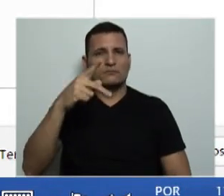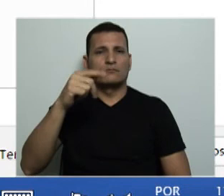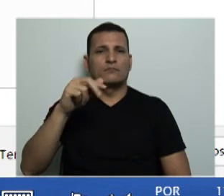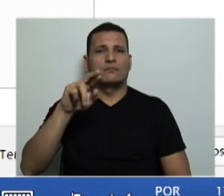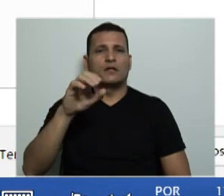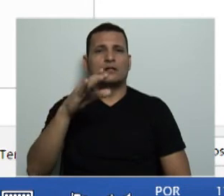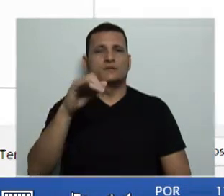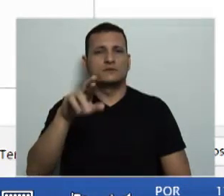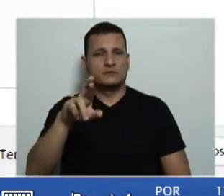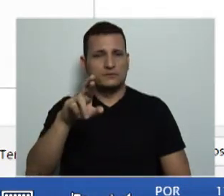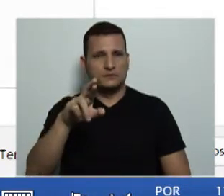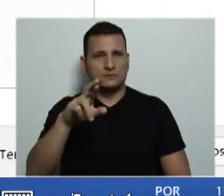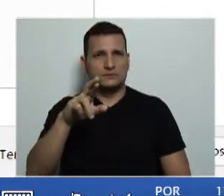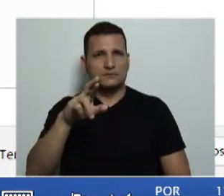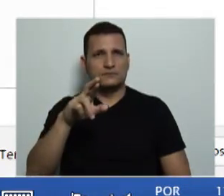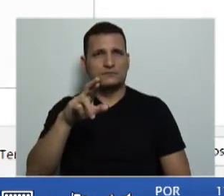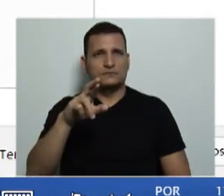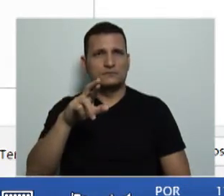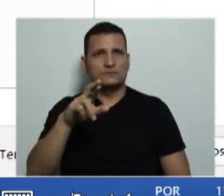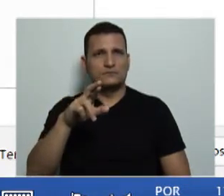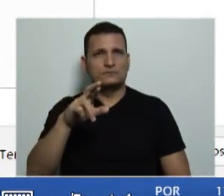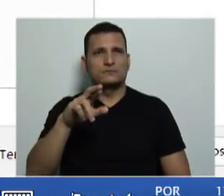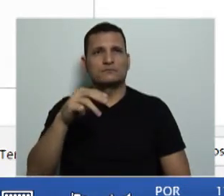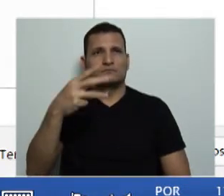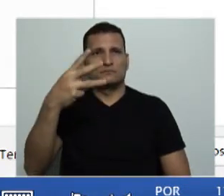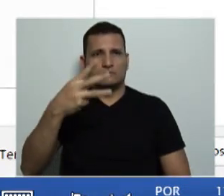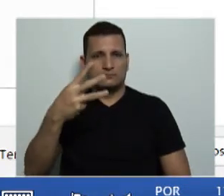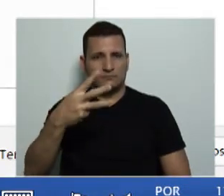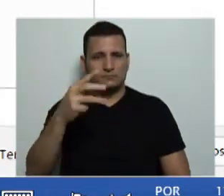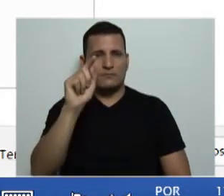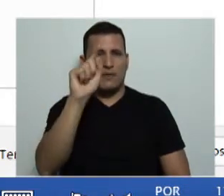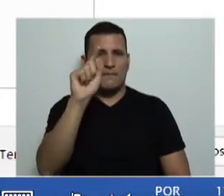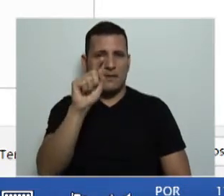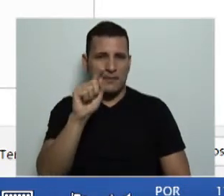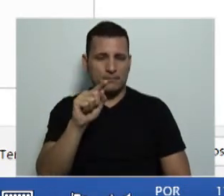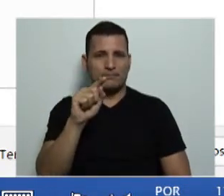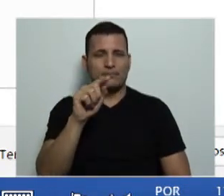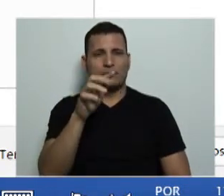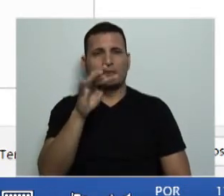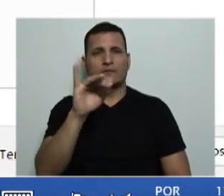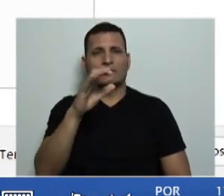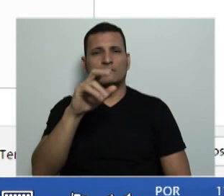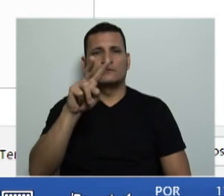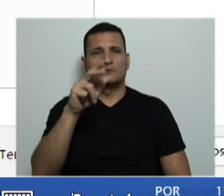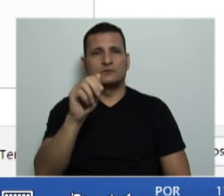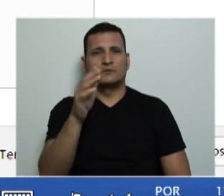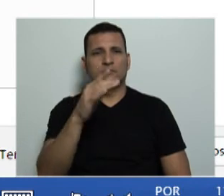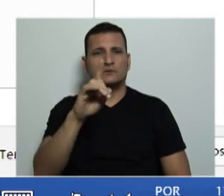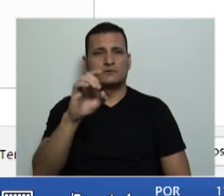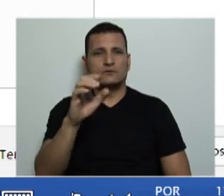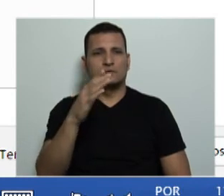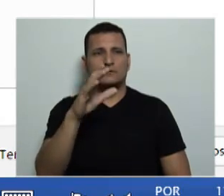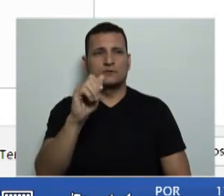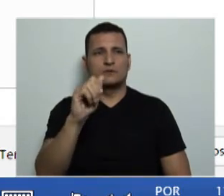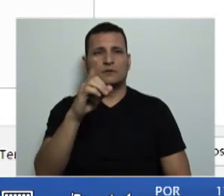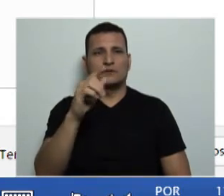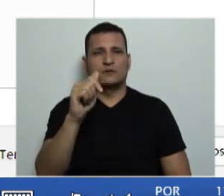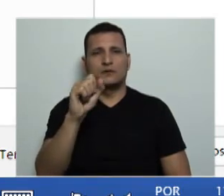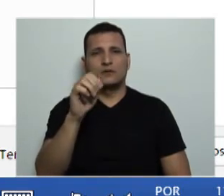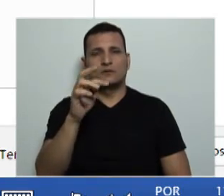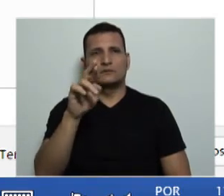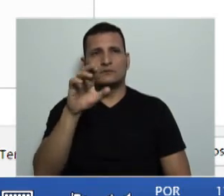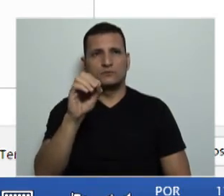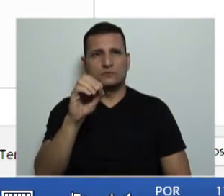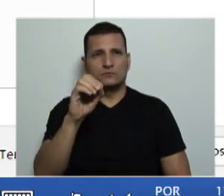adequação estrutural do ambiente de estágio. Anexo 3, ficha de cadastro de estágio. Todos aqueles anexos vão estar